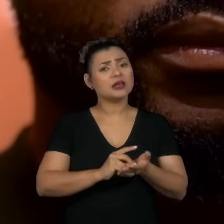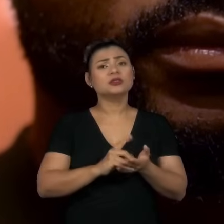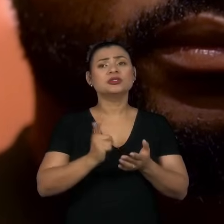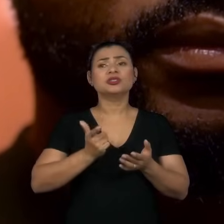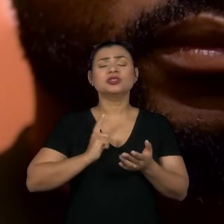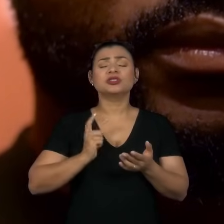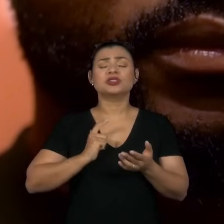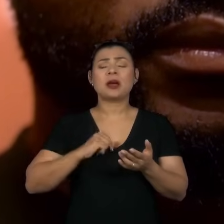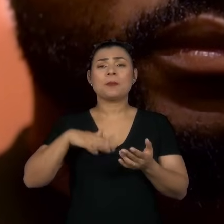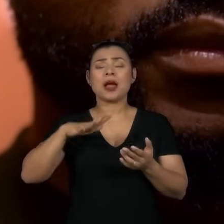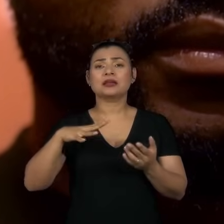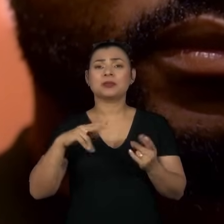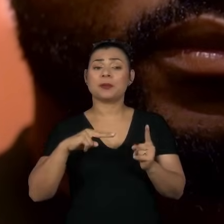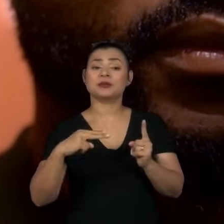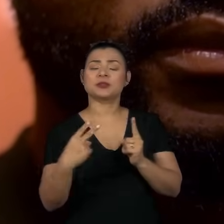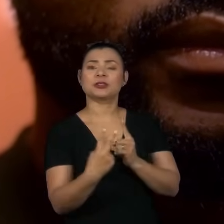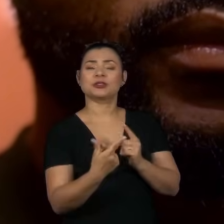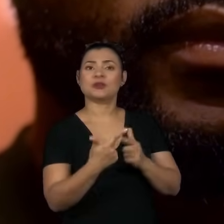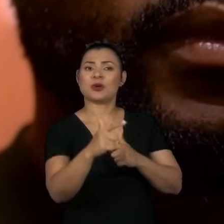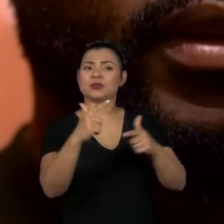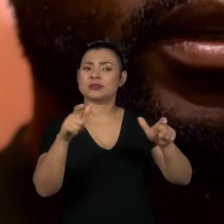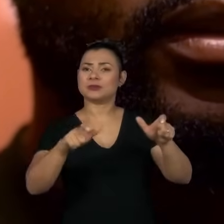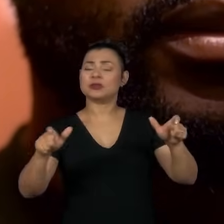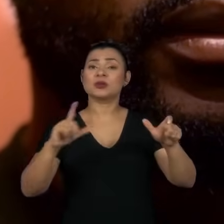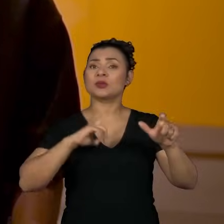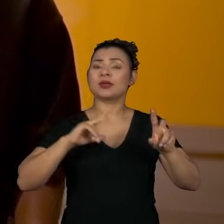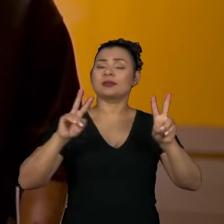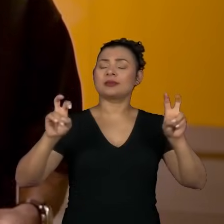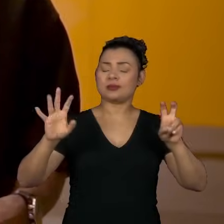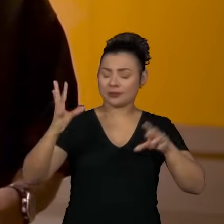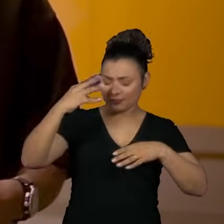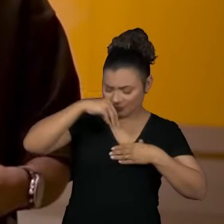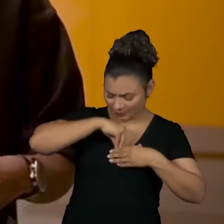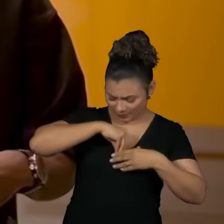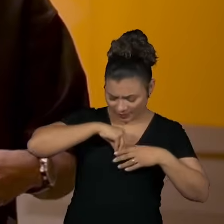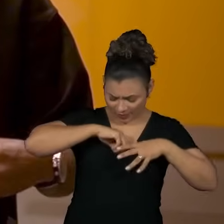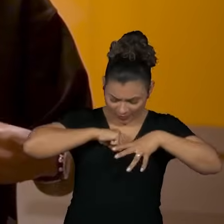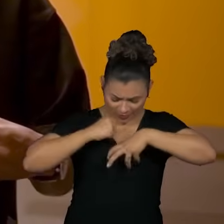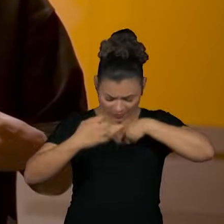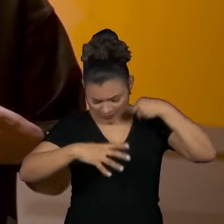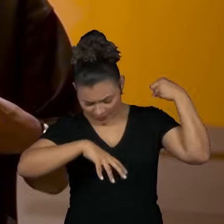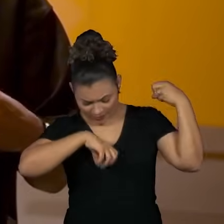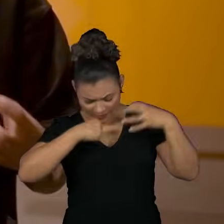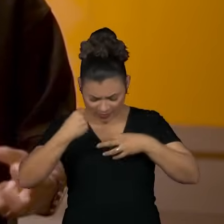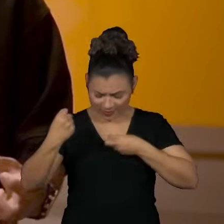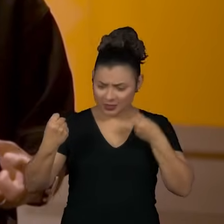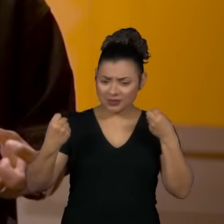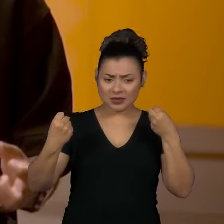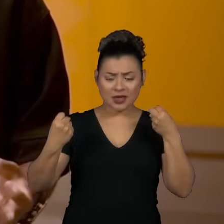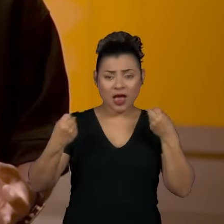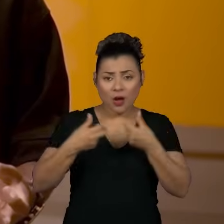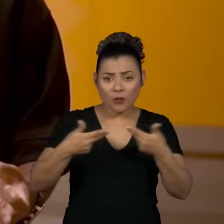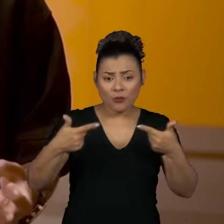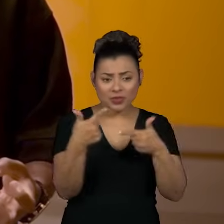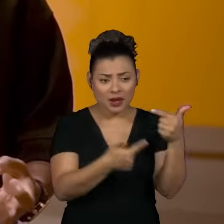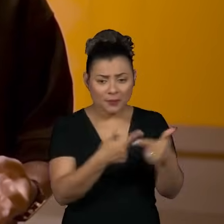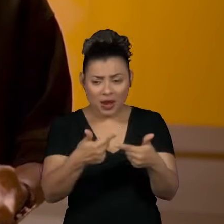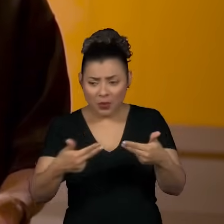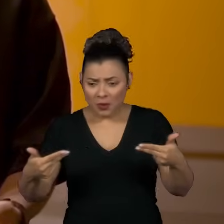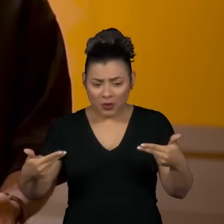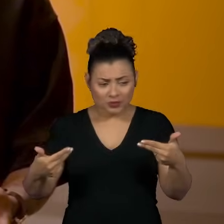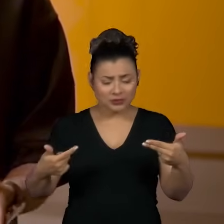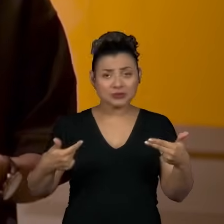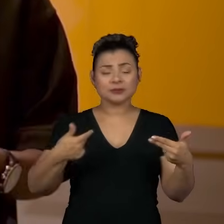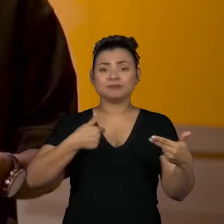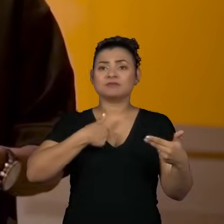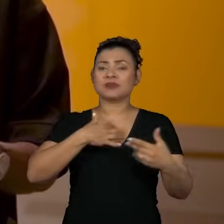eram muito enxergadas dessa forma, né? Como tema. E sempre que eu fosse fazer algum tipo de trabalho, ela só